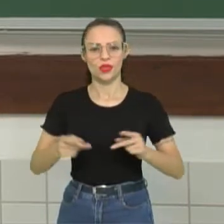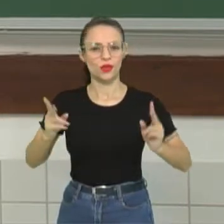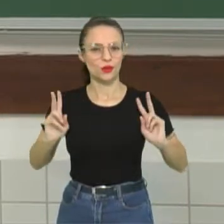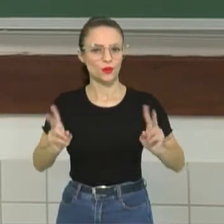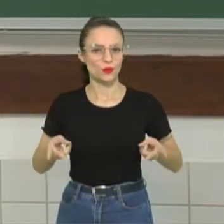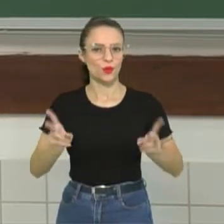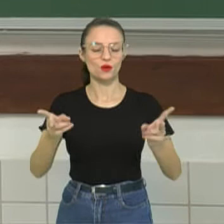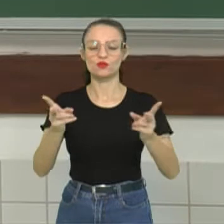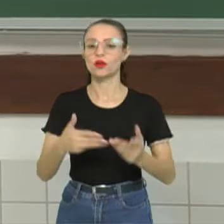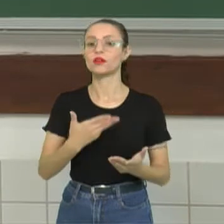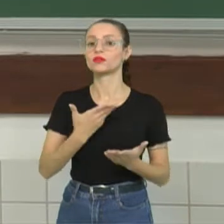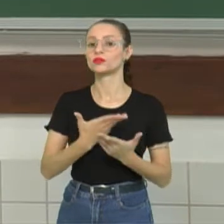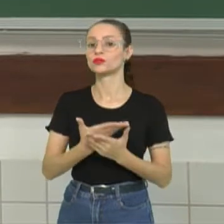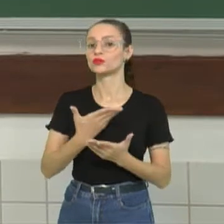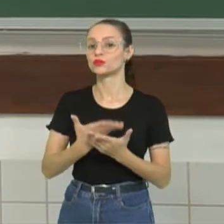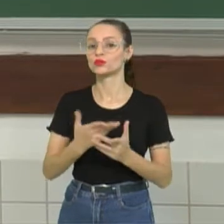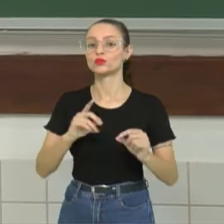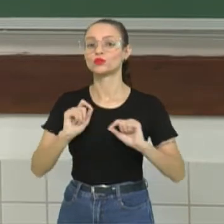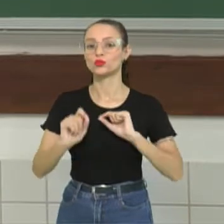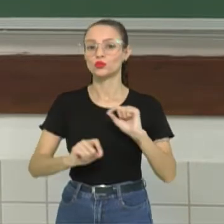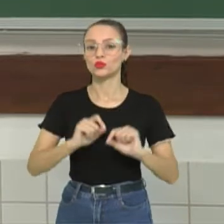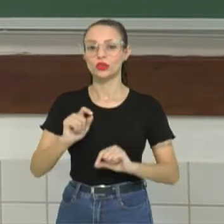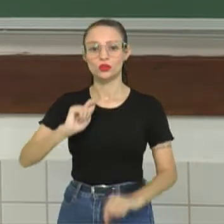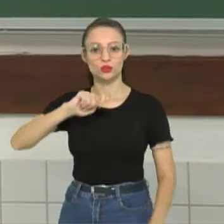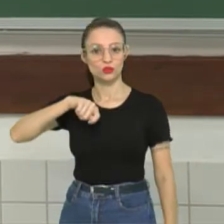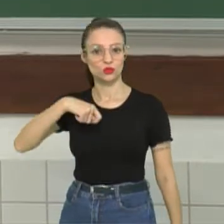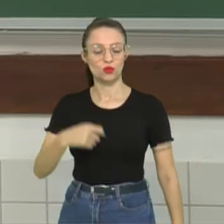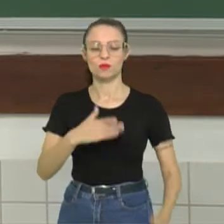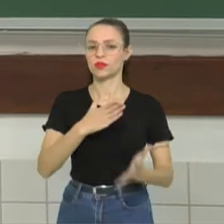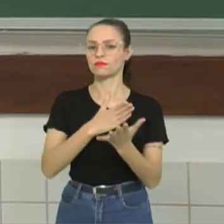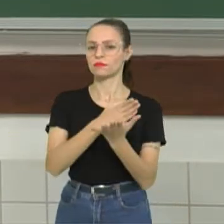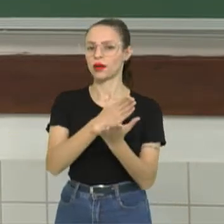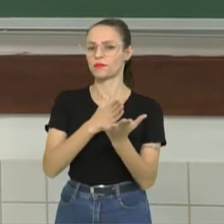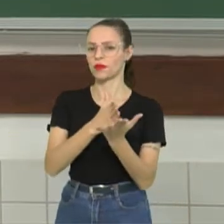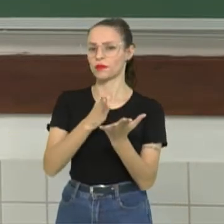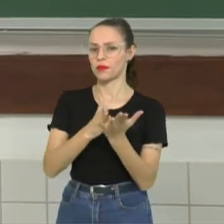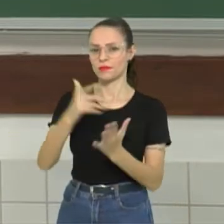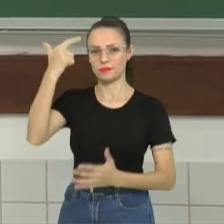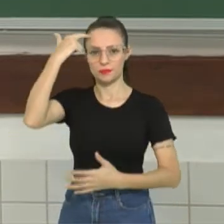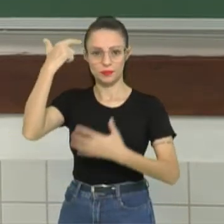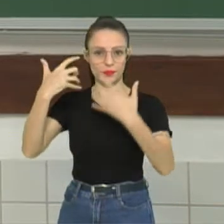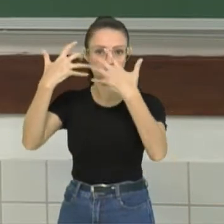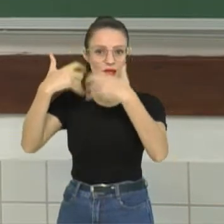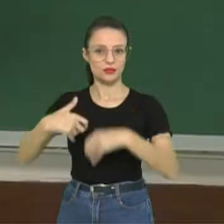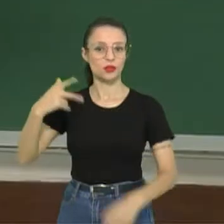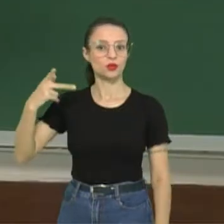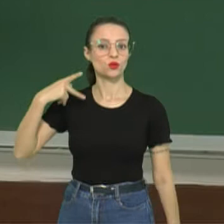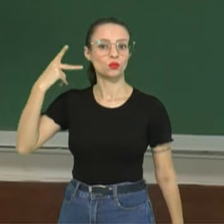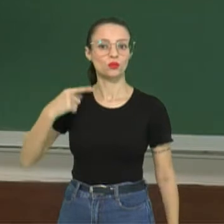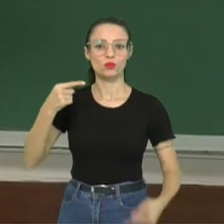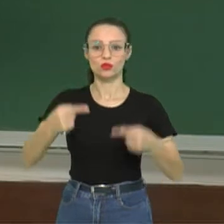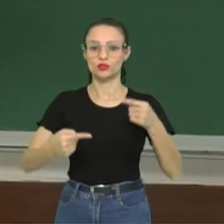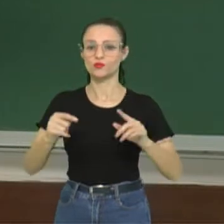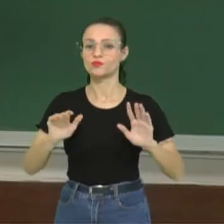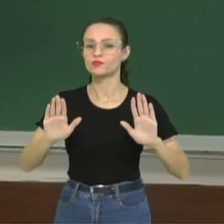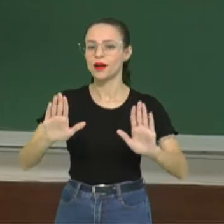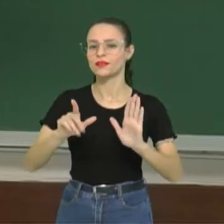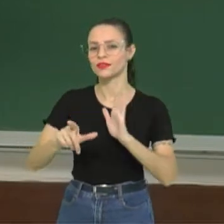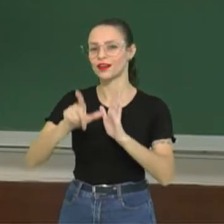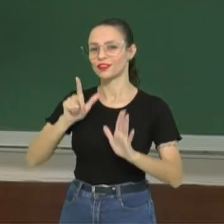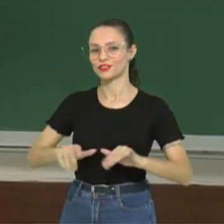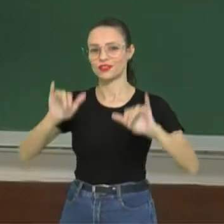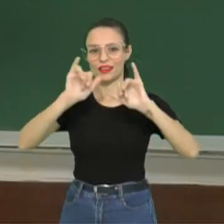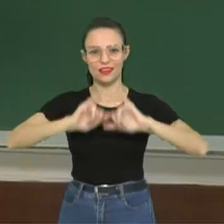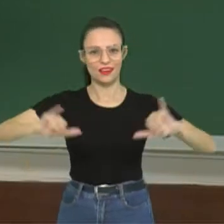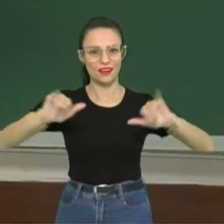continuar os nossos estudos sobre correntes do pensamento político antes a gente começar aqueles